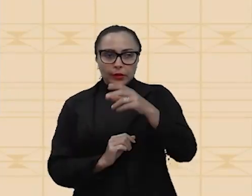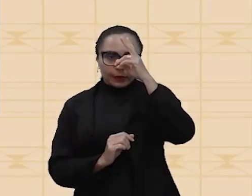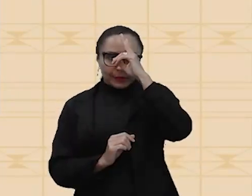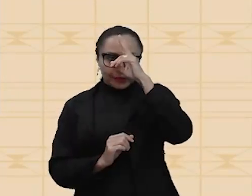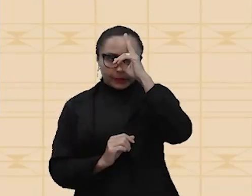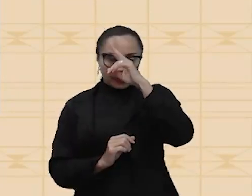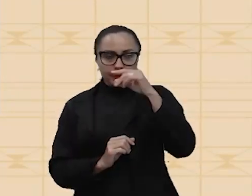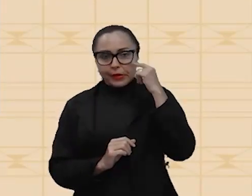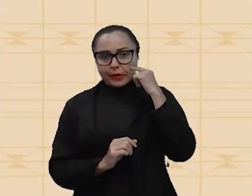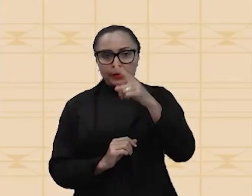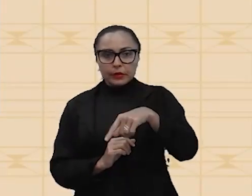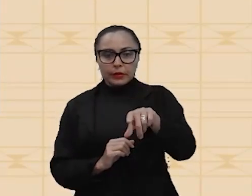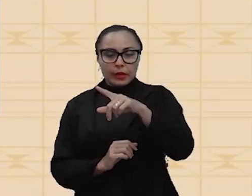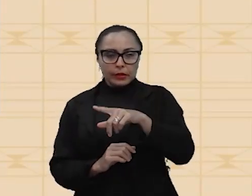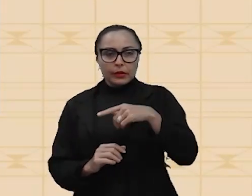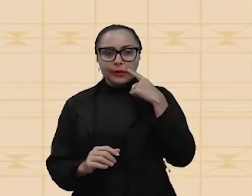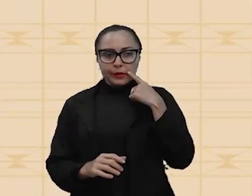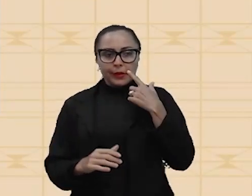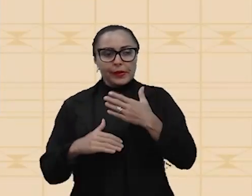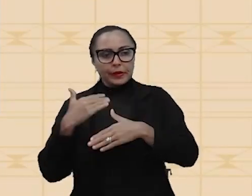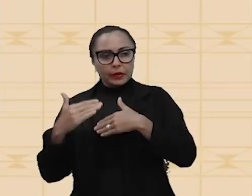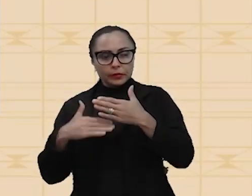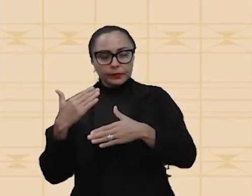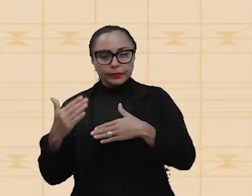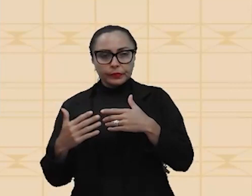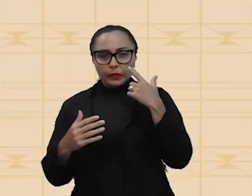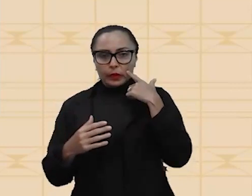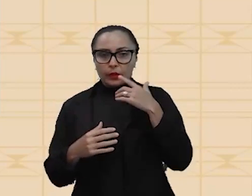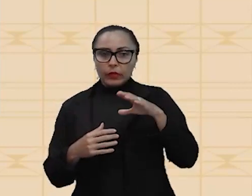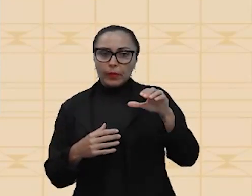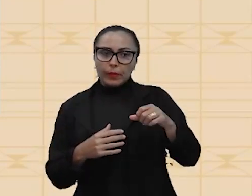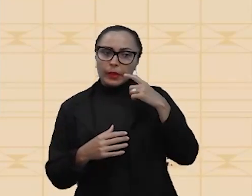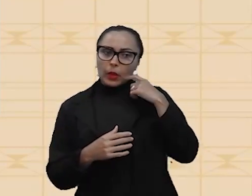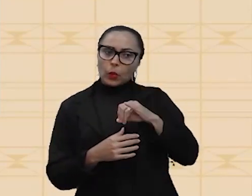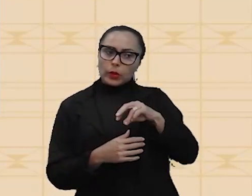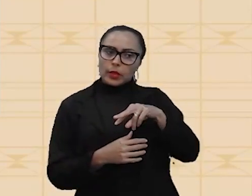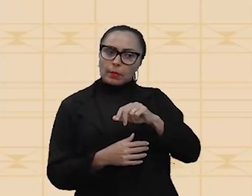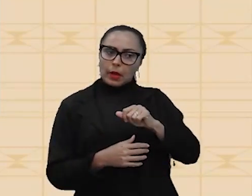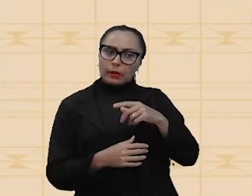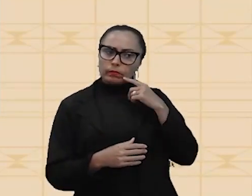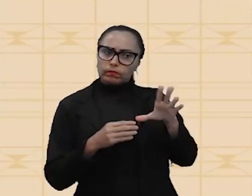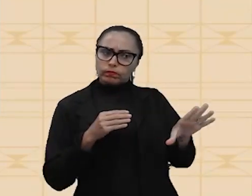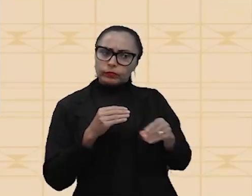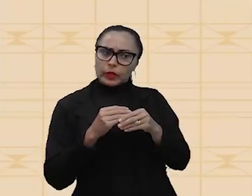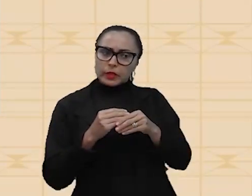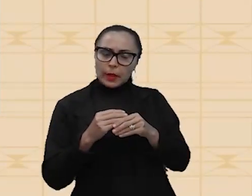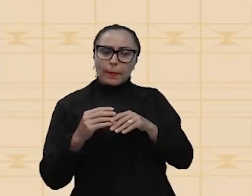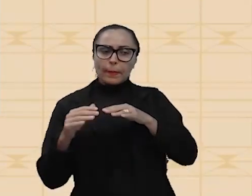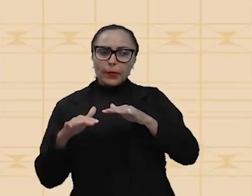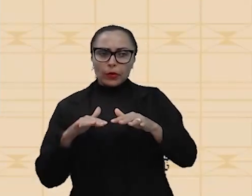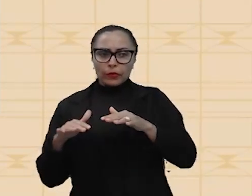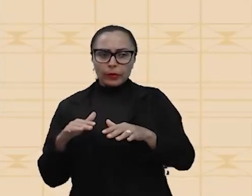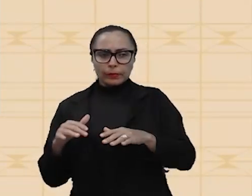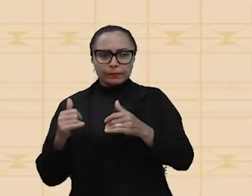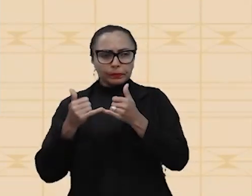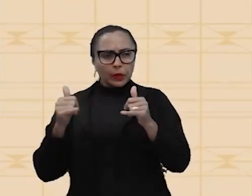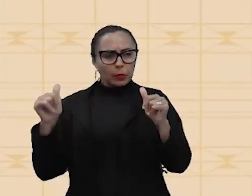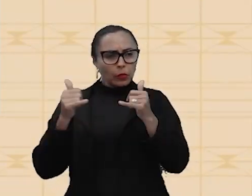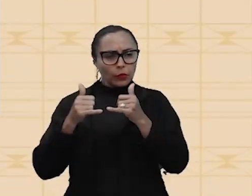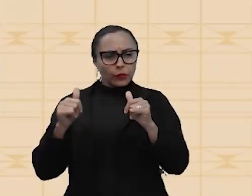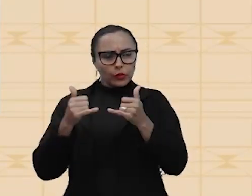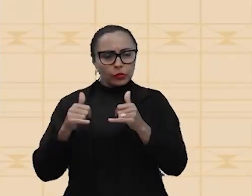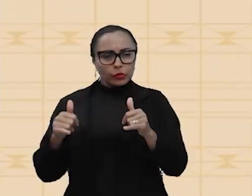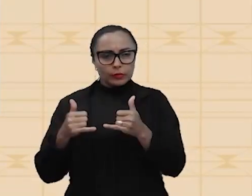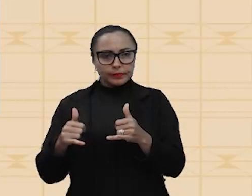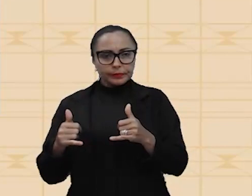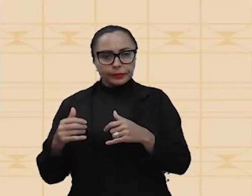construir o gerador, basta você pegar um ímã e fazê-lo mover-se por fios em um formato de espiral. Aí se